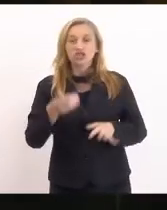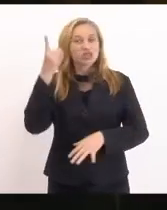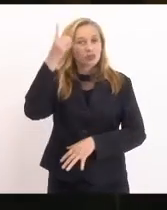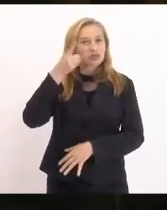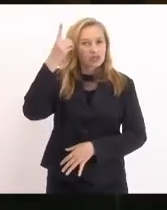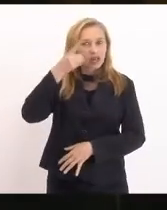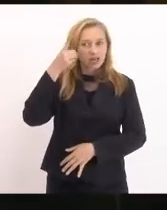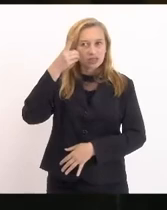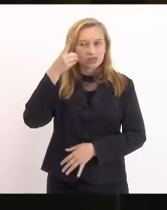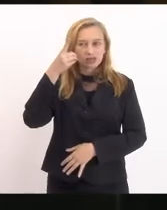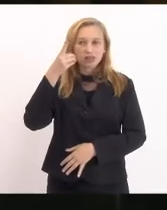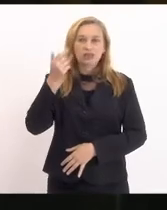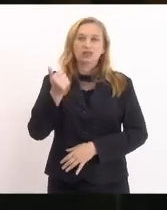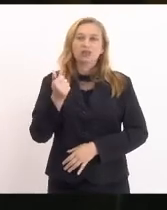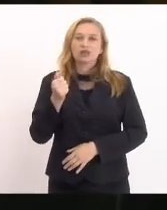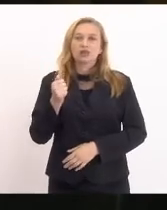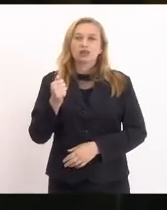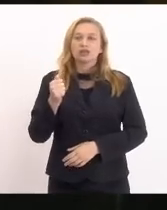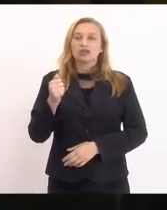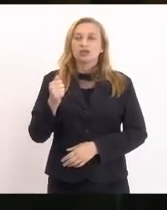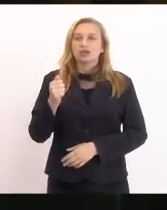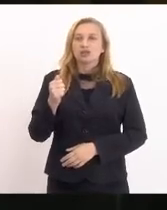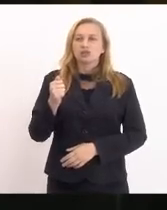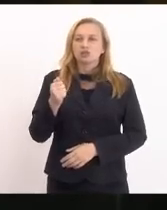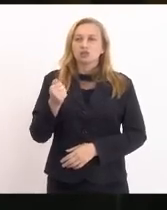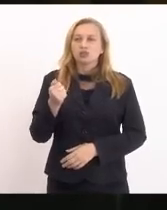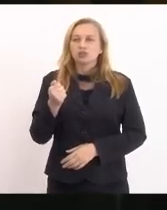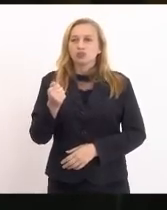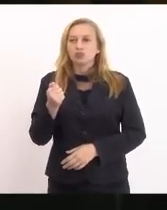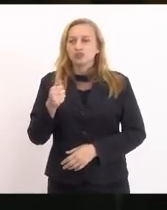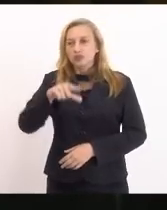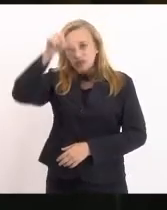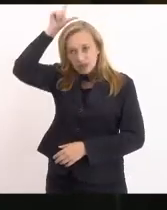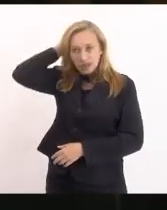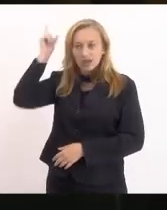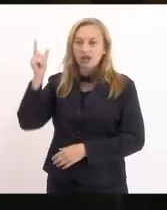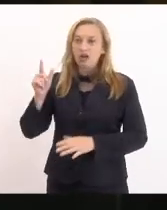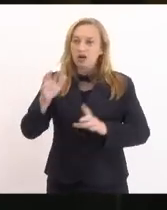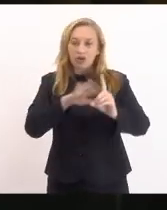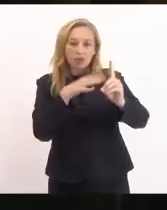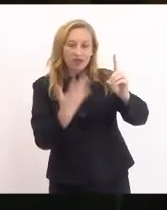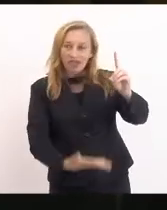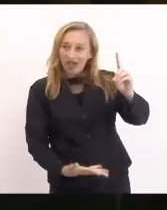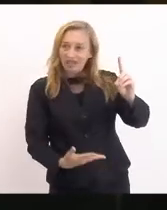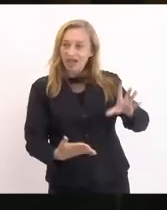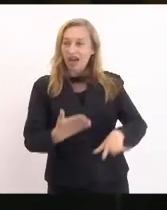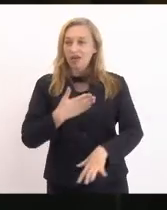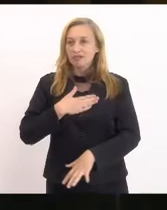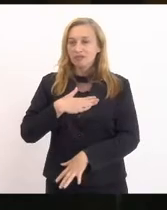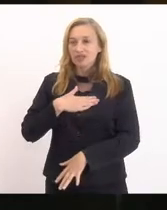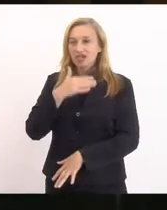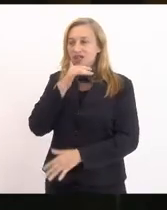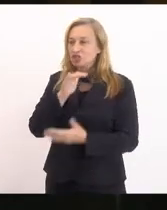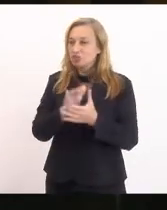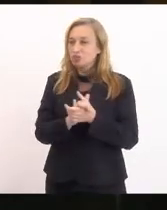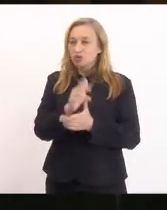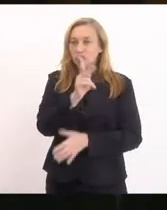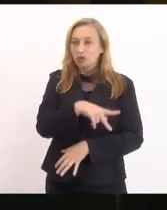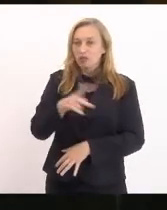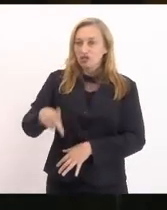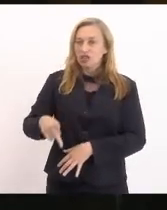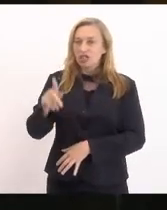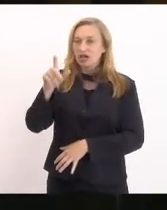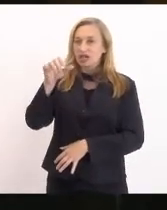uma homenagem, raramente faço isso, mas uma homenagem à minha mulher, professora Irla, que voltou às atividades de